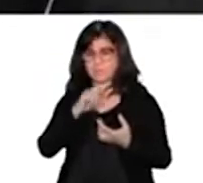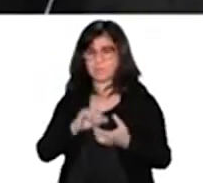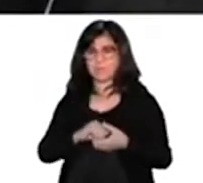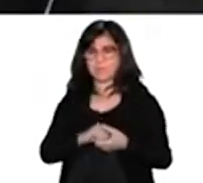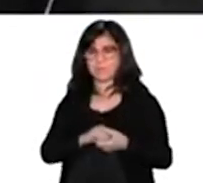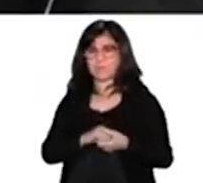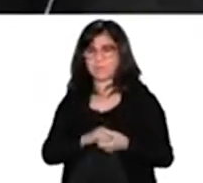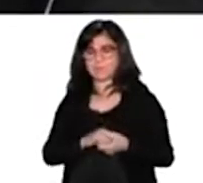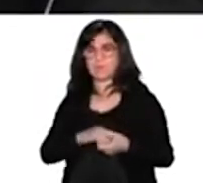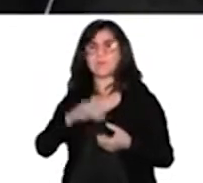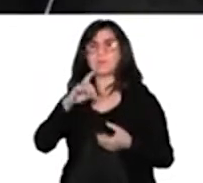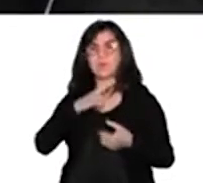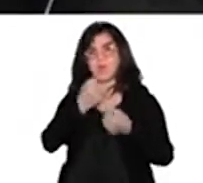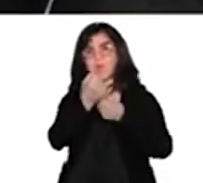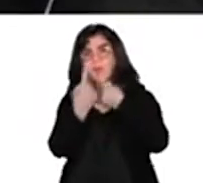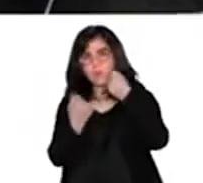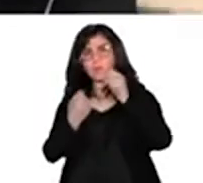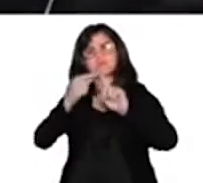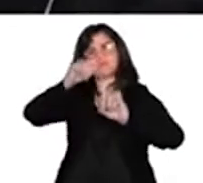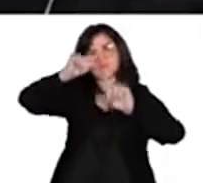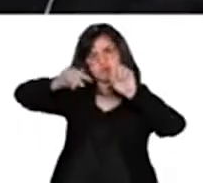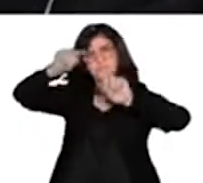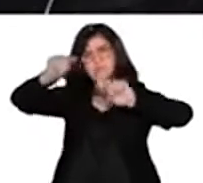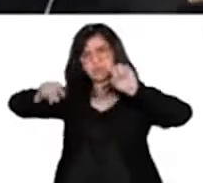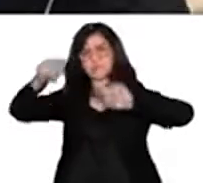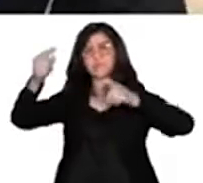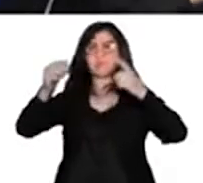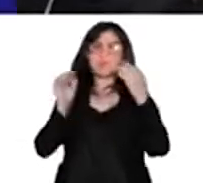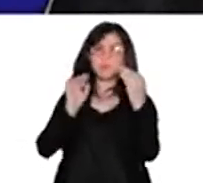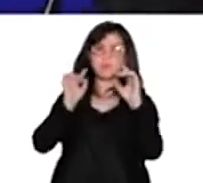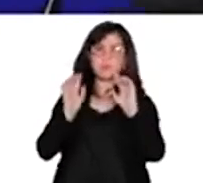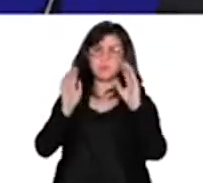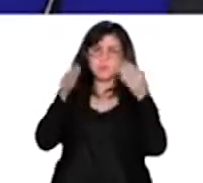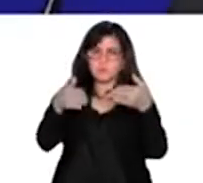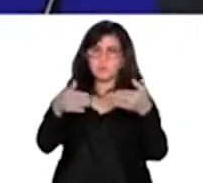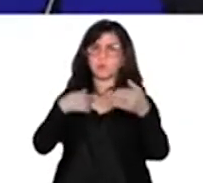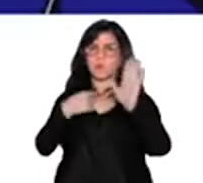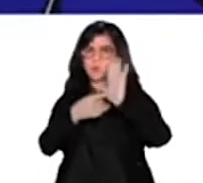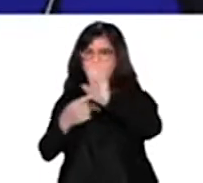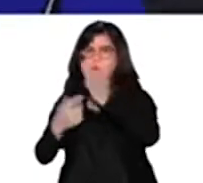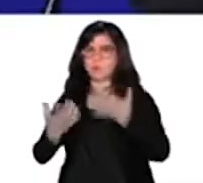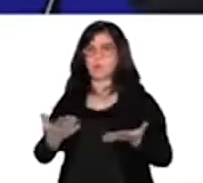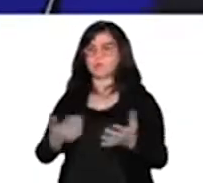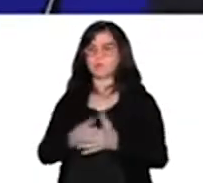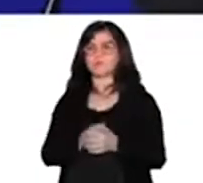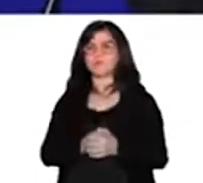Ele tem alguns acentos específicos, né? Como, deixa eu mostrar aqui no outro.